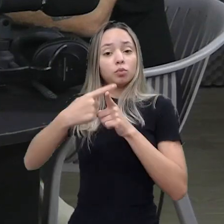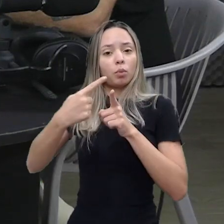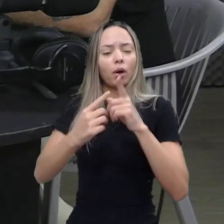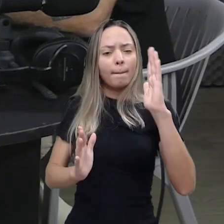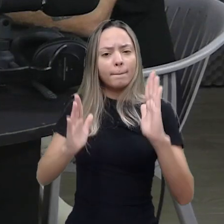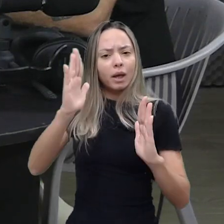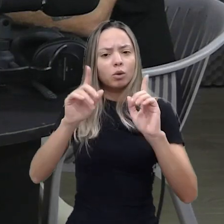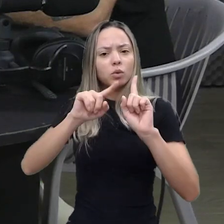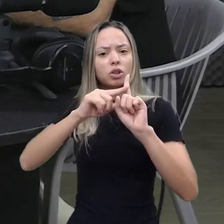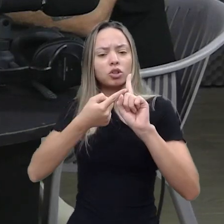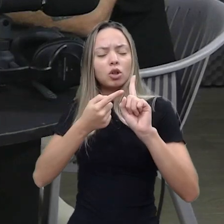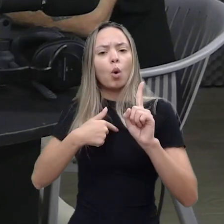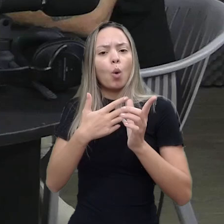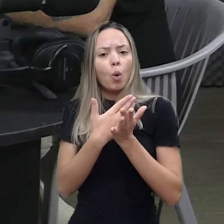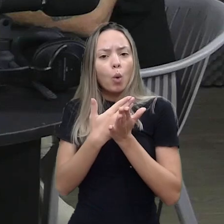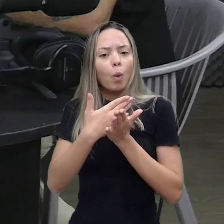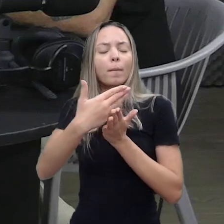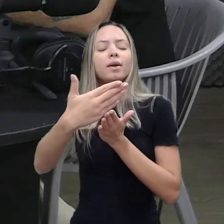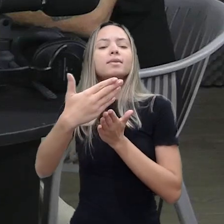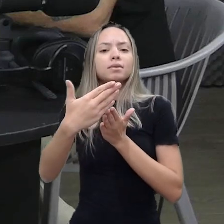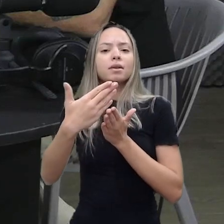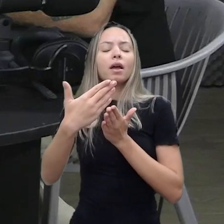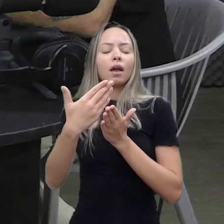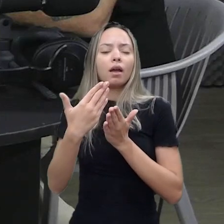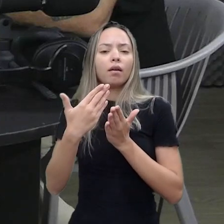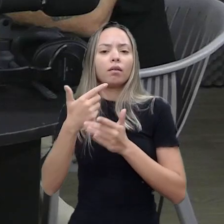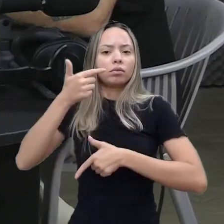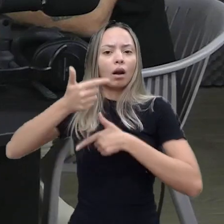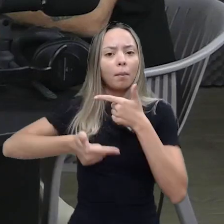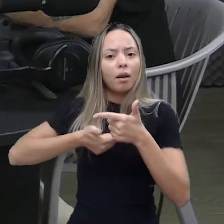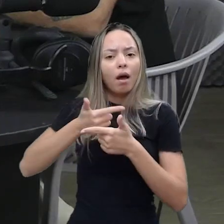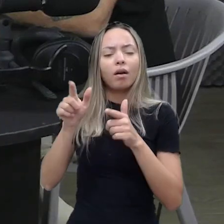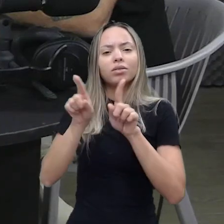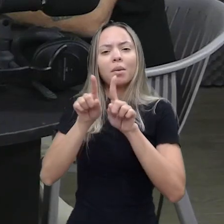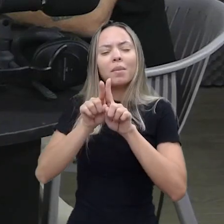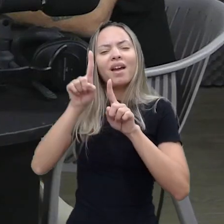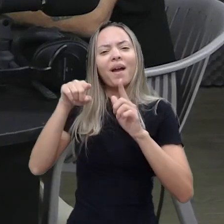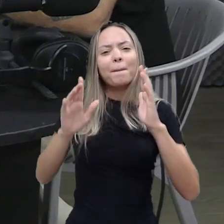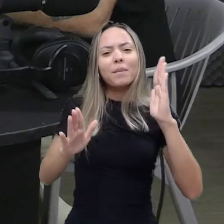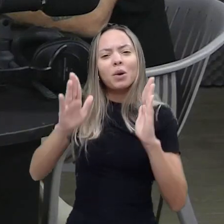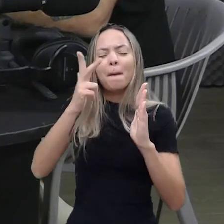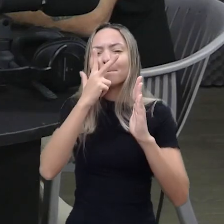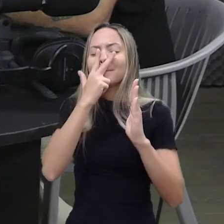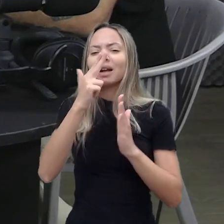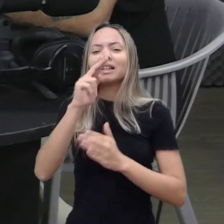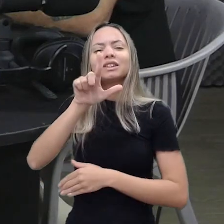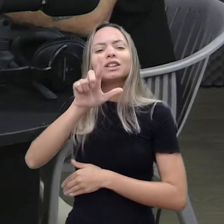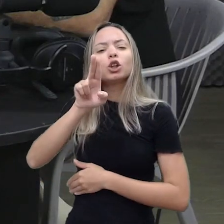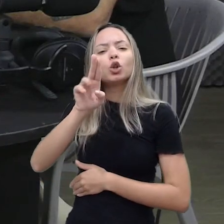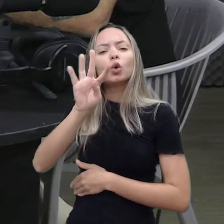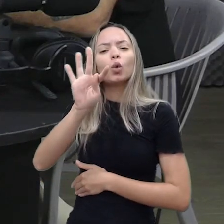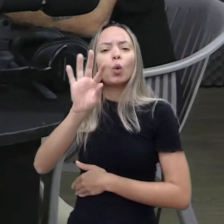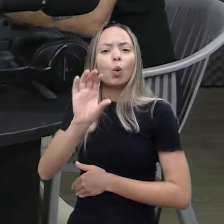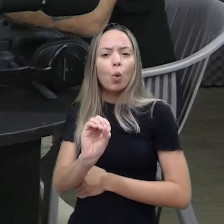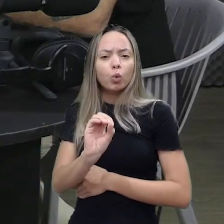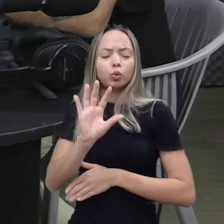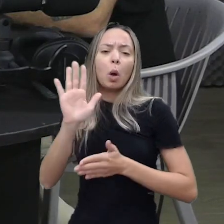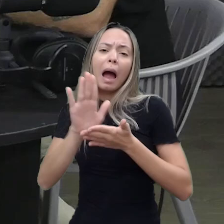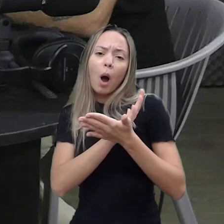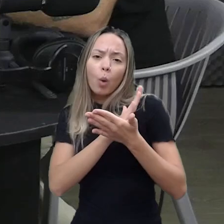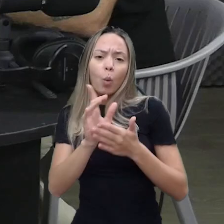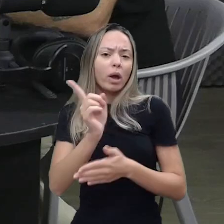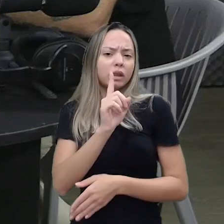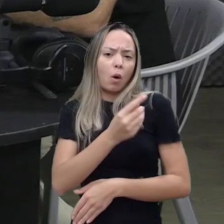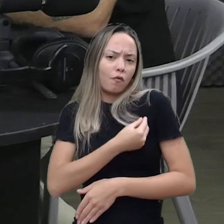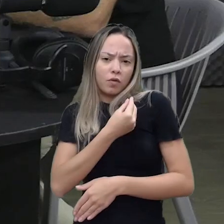Hugo, eu comecei a trabalhar, né? Eu vivi esse processo de luto. Algumas mães dizem, mas eu não vivi um processo de luto. Bem, eu